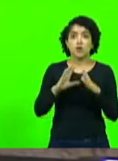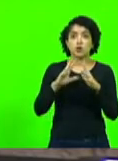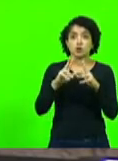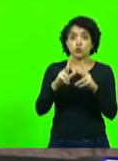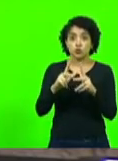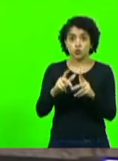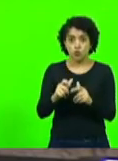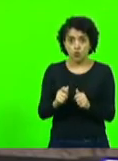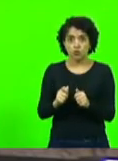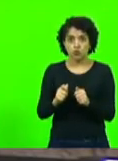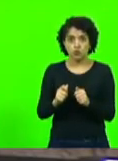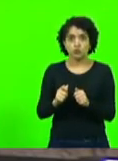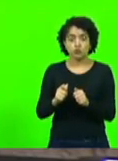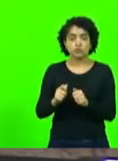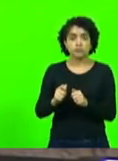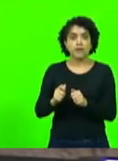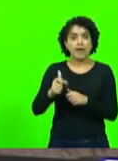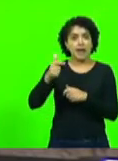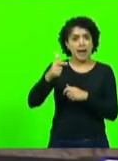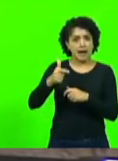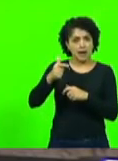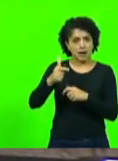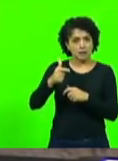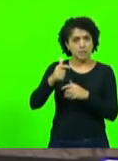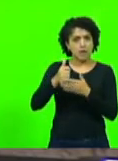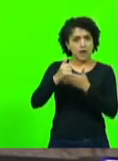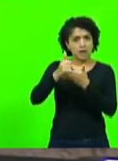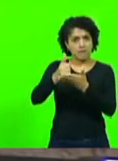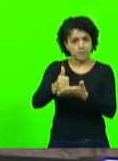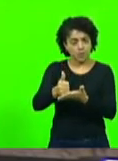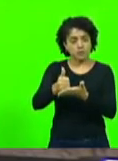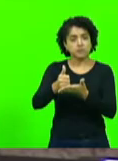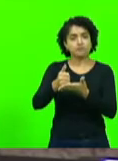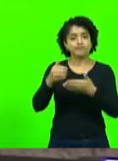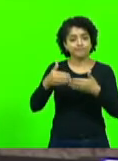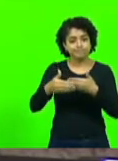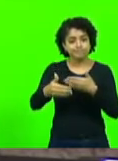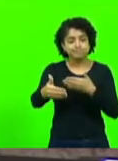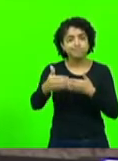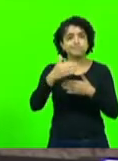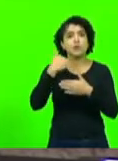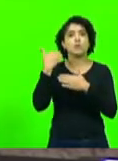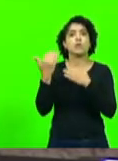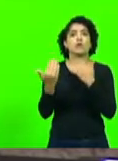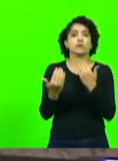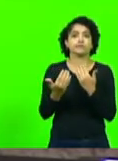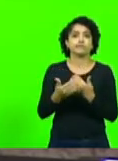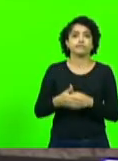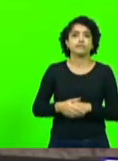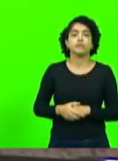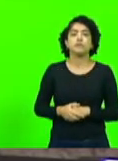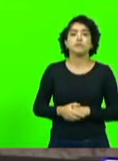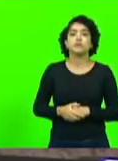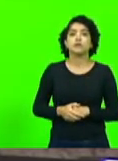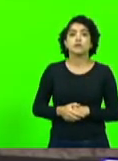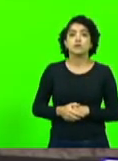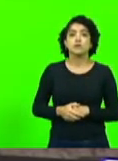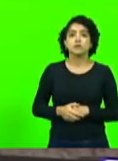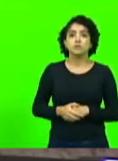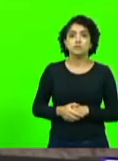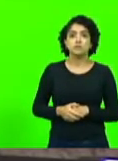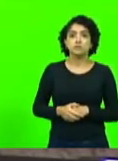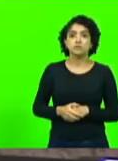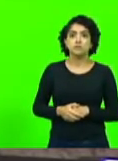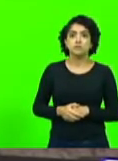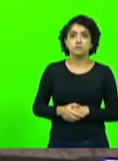tomam da espada perecem pela espada. Era isso. Obrigado, presidente.